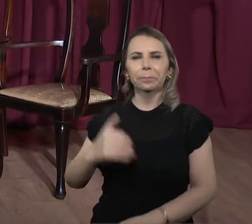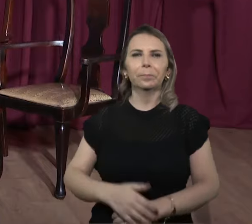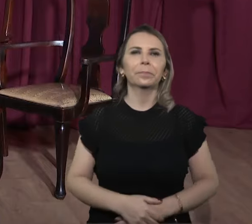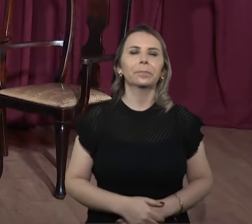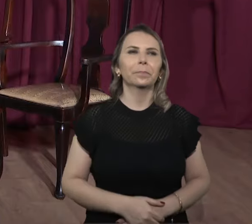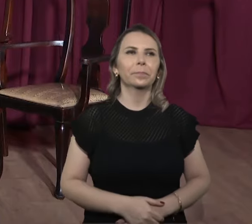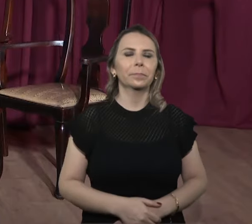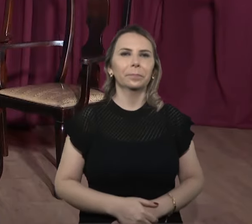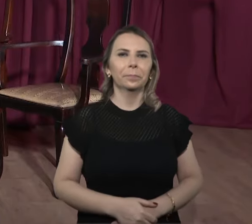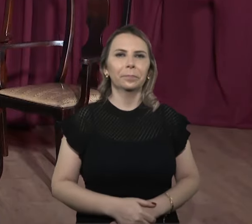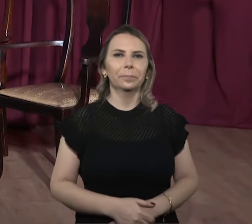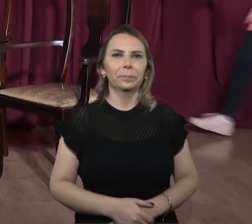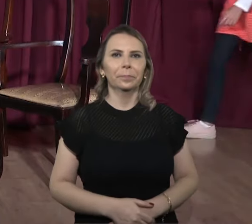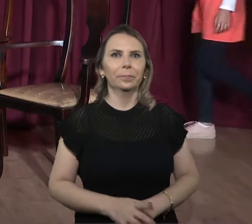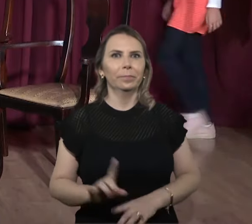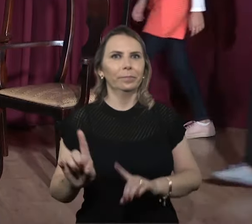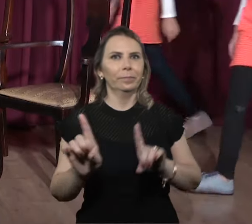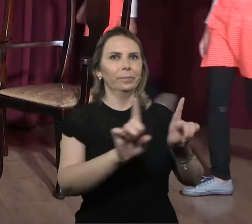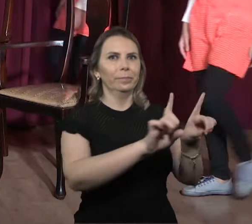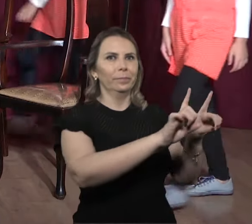Próximo.